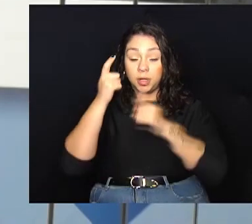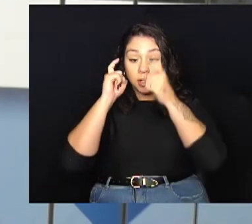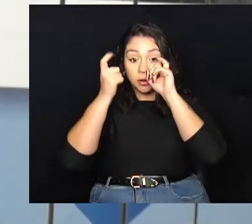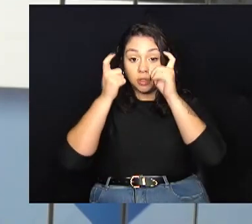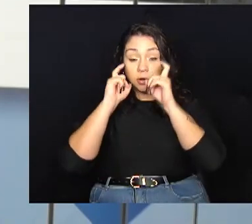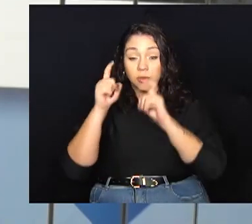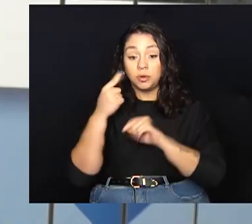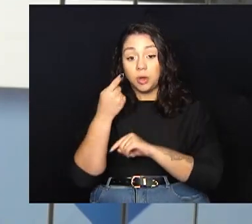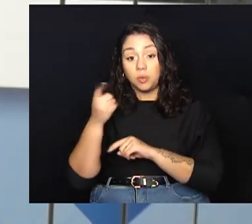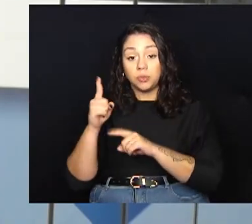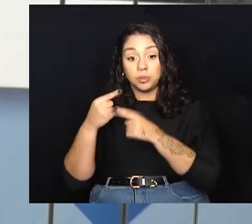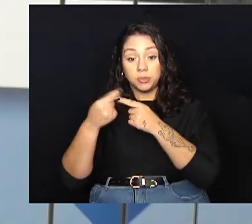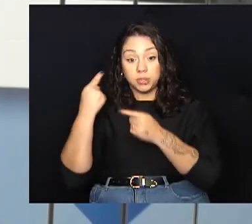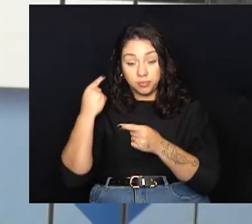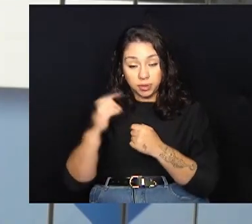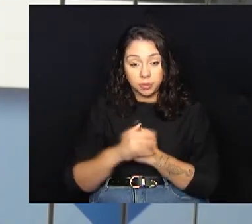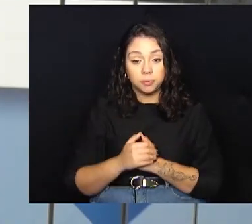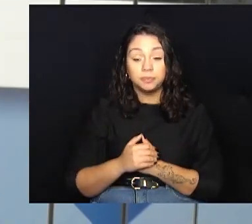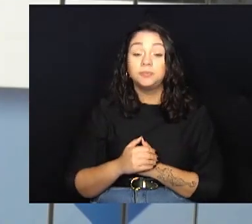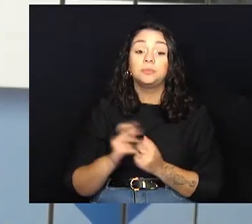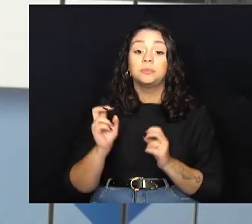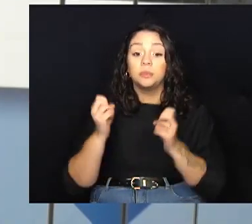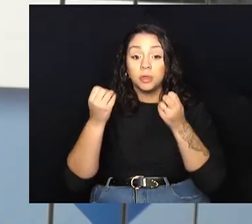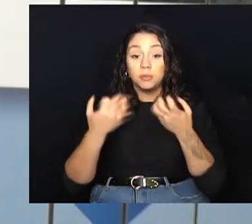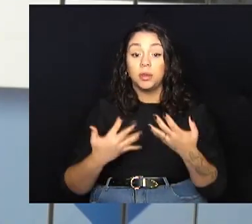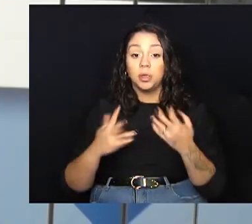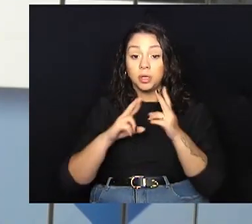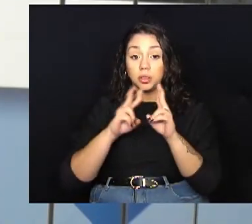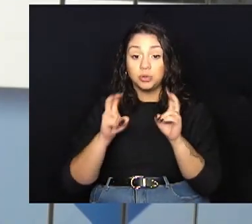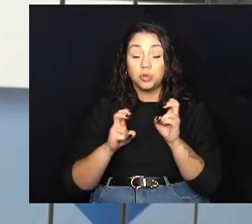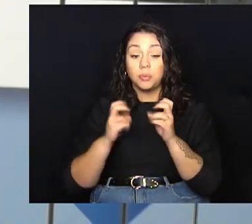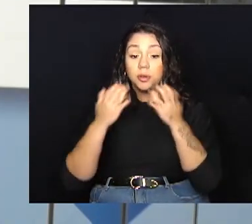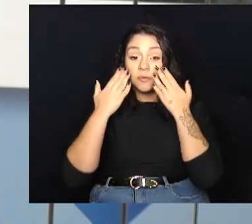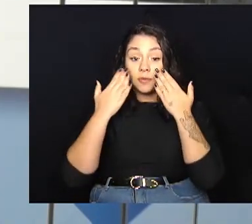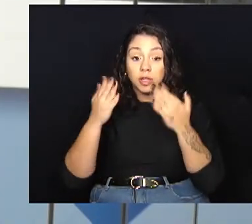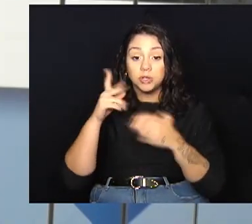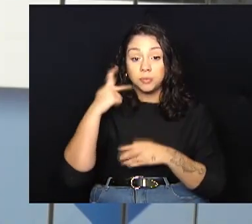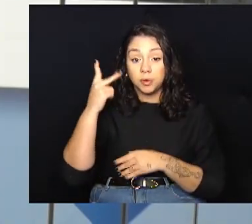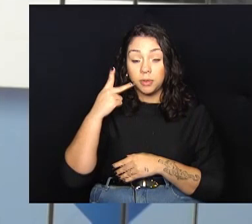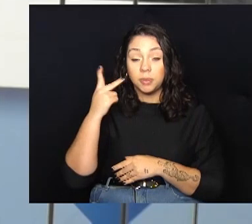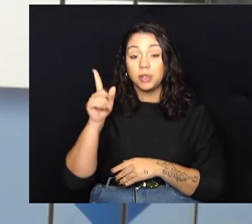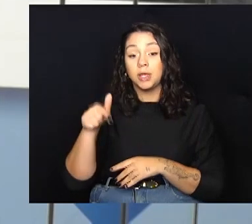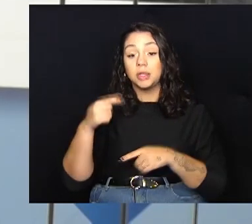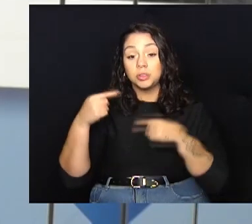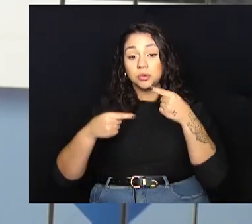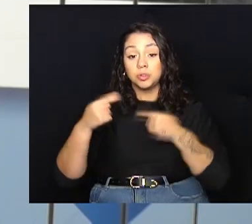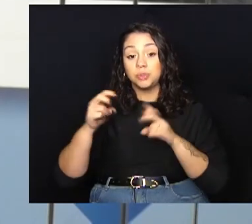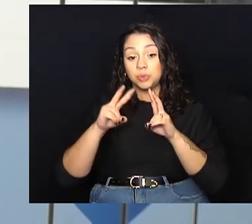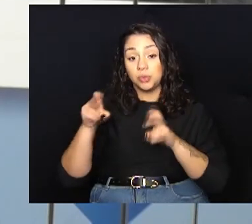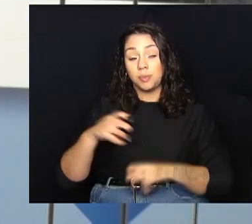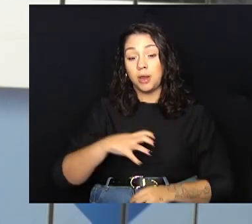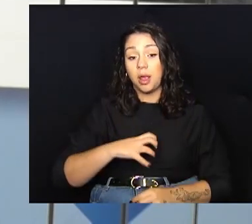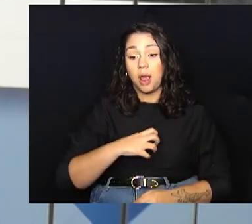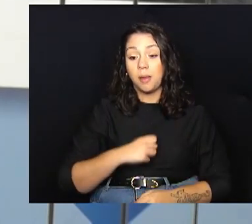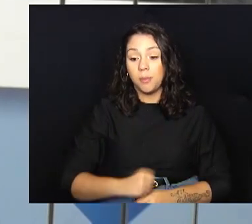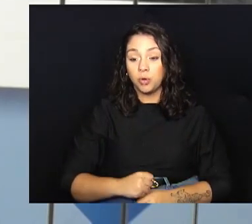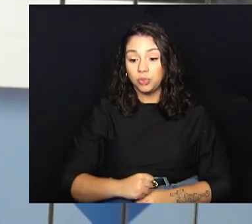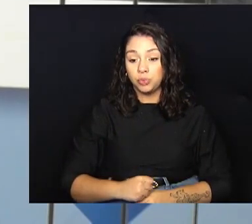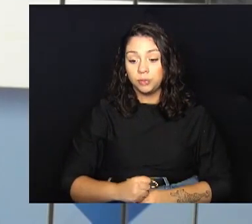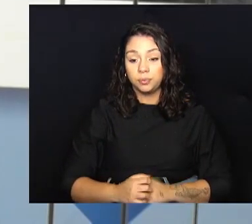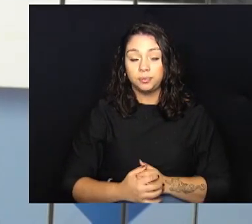na última semana ela trata de ser uma frente parlamentar que vai discutir a questão do aborto